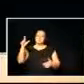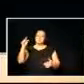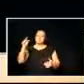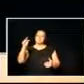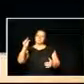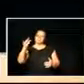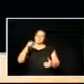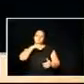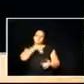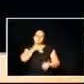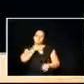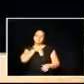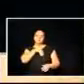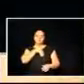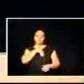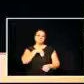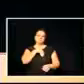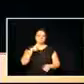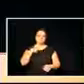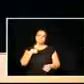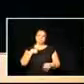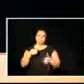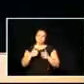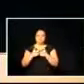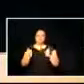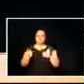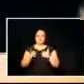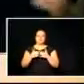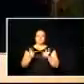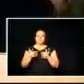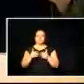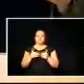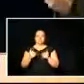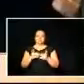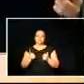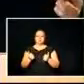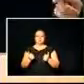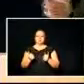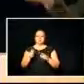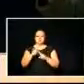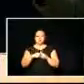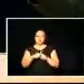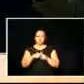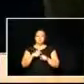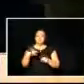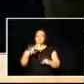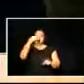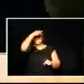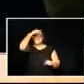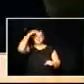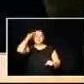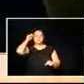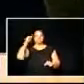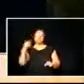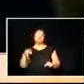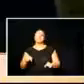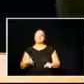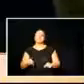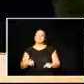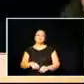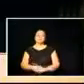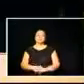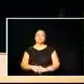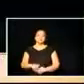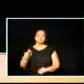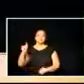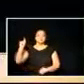aqui, fizemos emenda, nós estamos pedindo esse reconhecimento. Esse gari vem para cá, sai lá do Macuco, vem aqui limpar